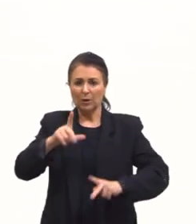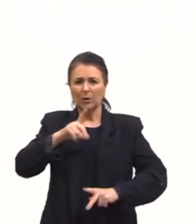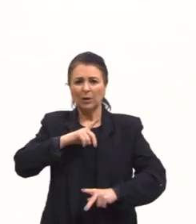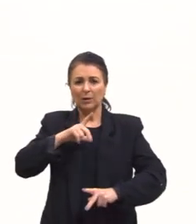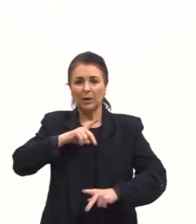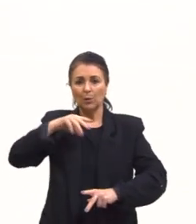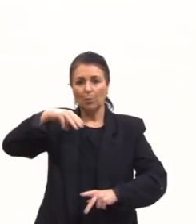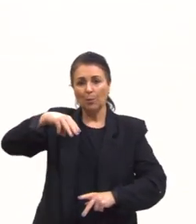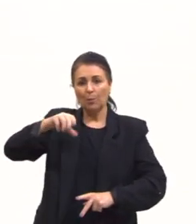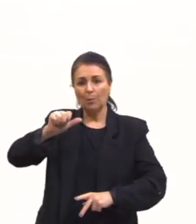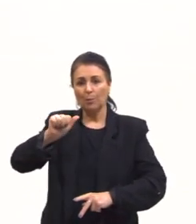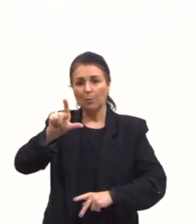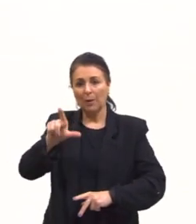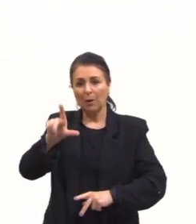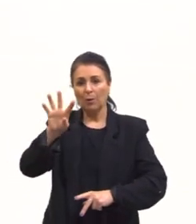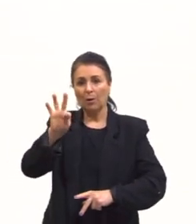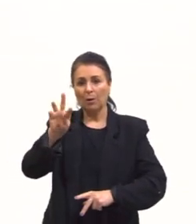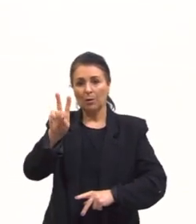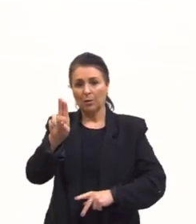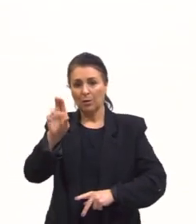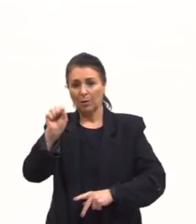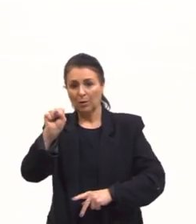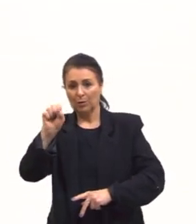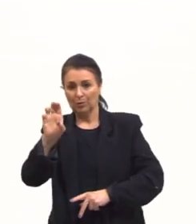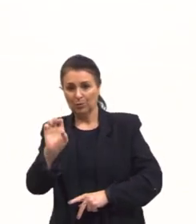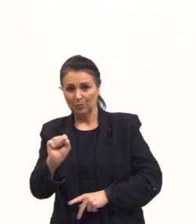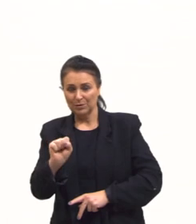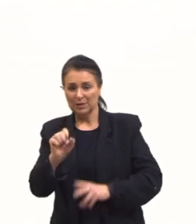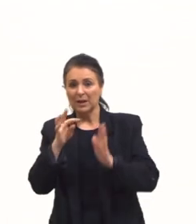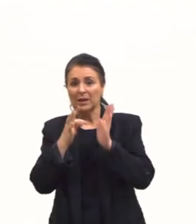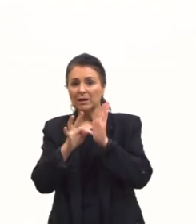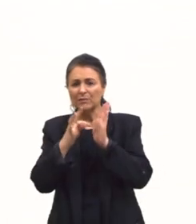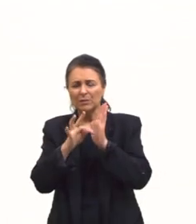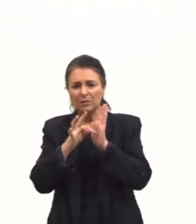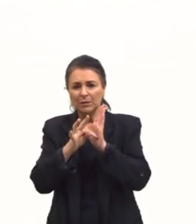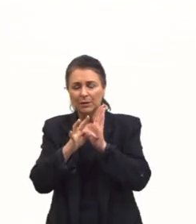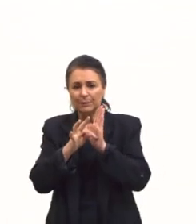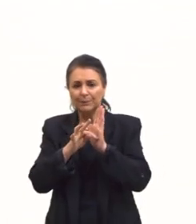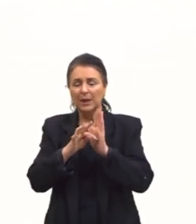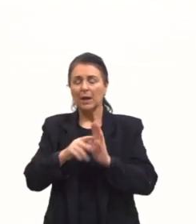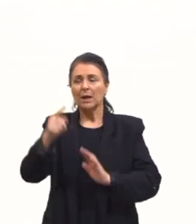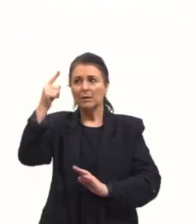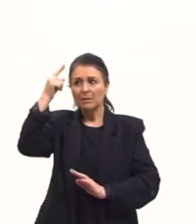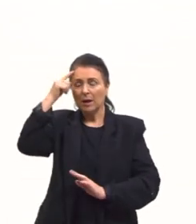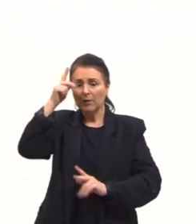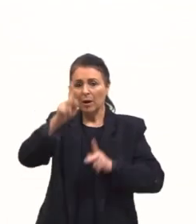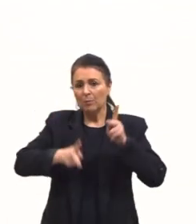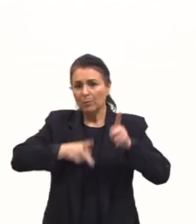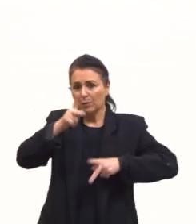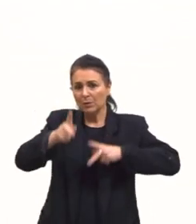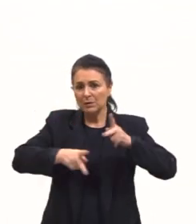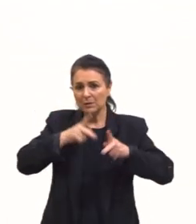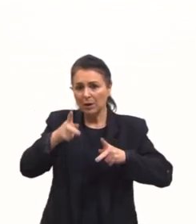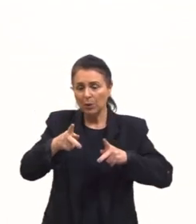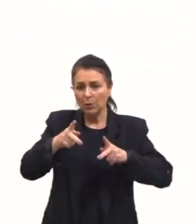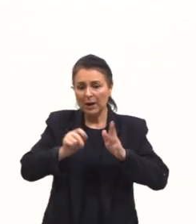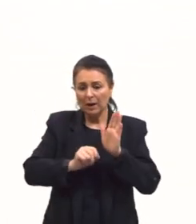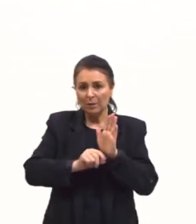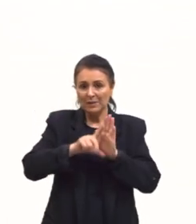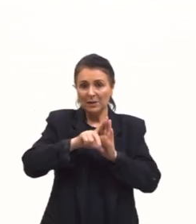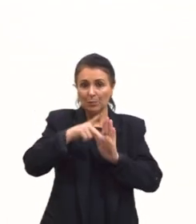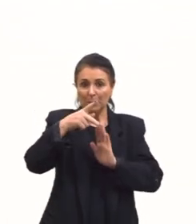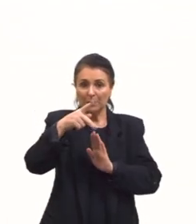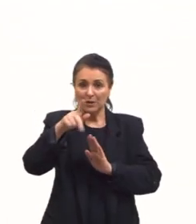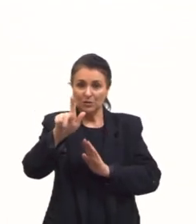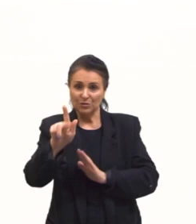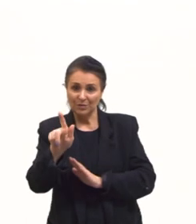chamado malthus né A Teoria malthusiana que Ele defende o seguinte que a população ela crescer numa PG Numa progressão geométrica